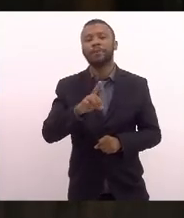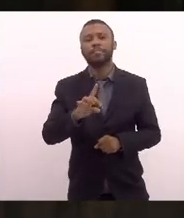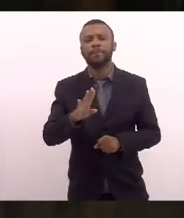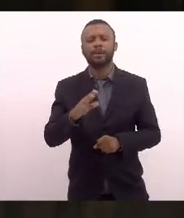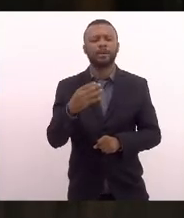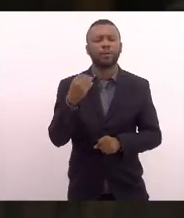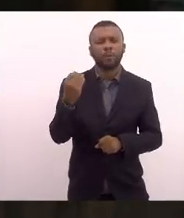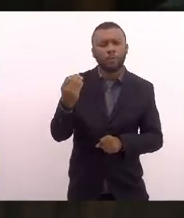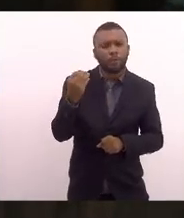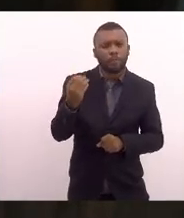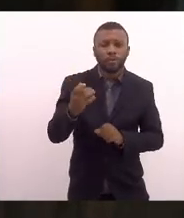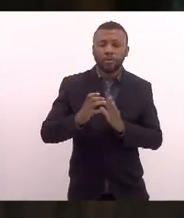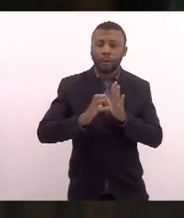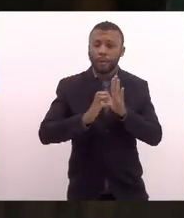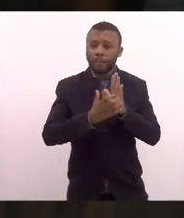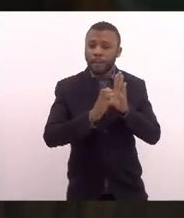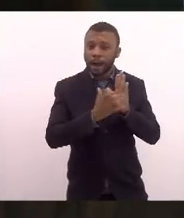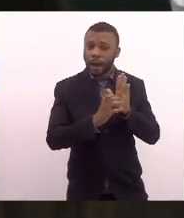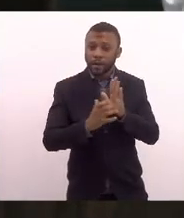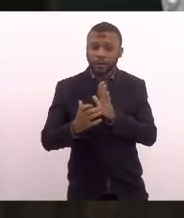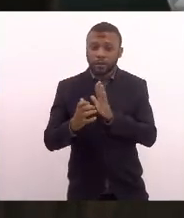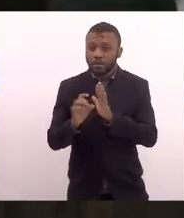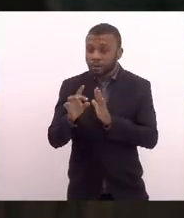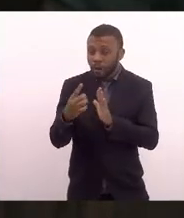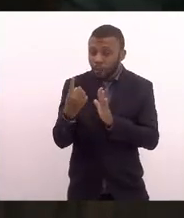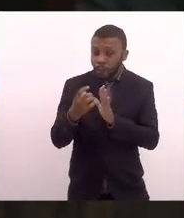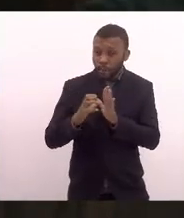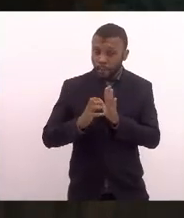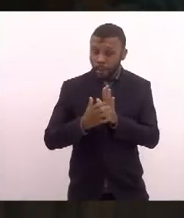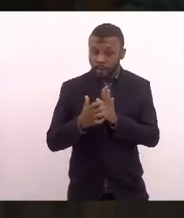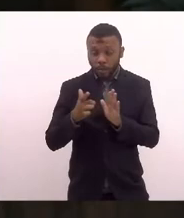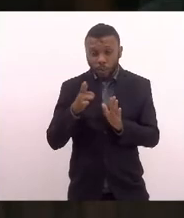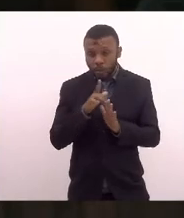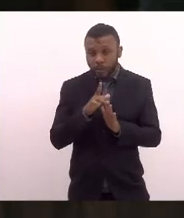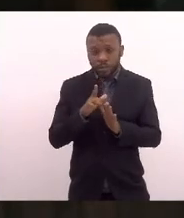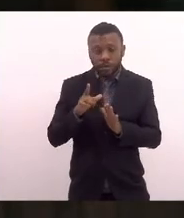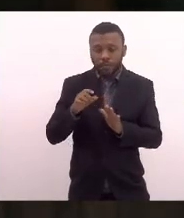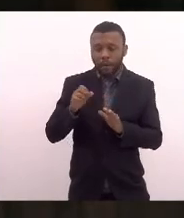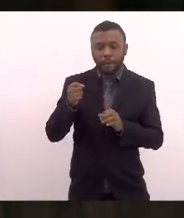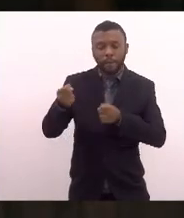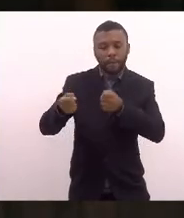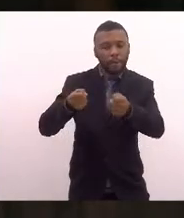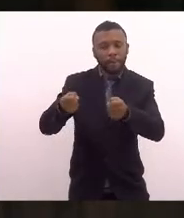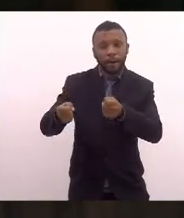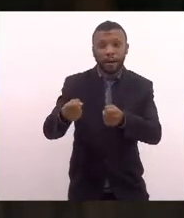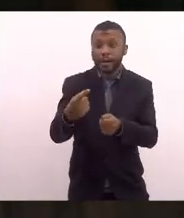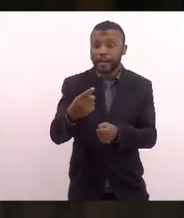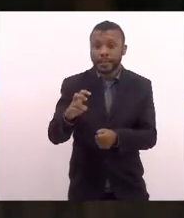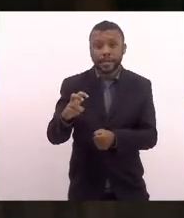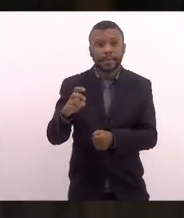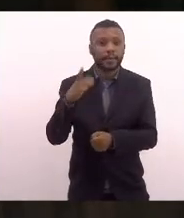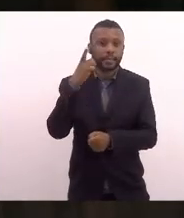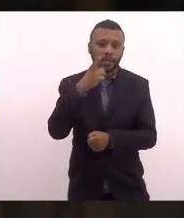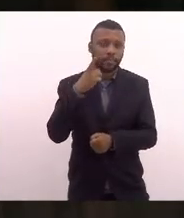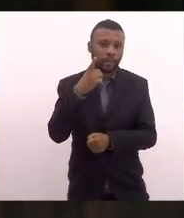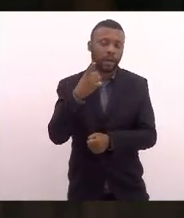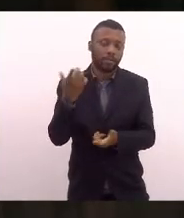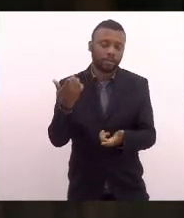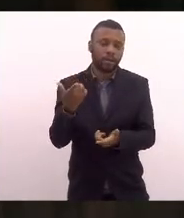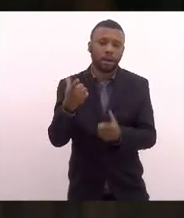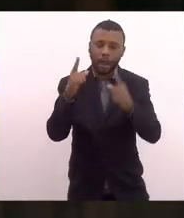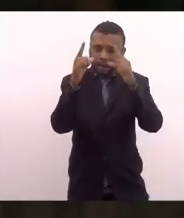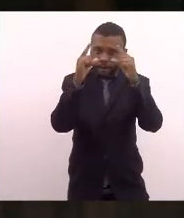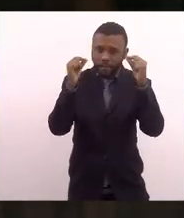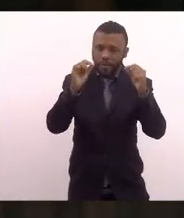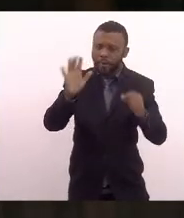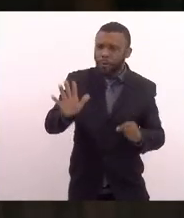como que um partido, né, somente um partido, consigo botar 15 deputados? A enfermagem é uma nação, mais